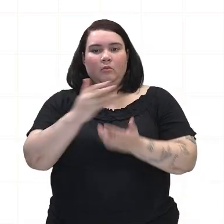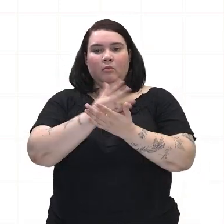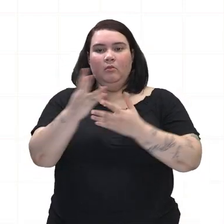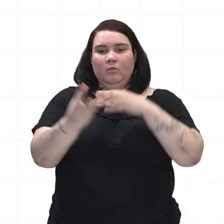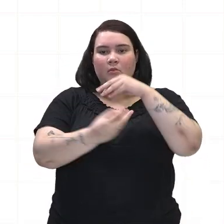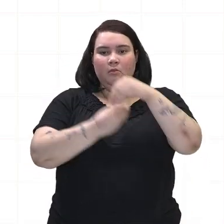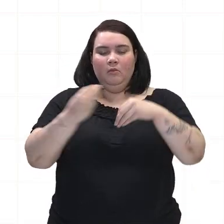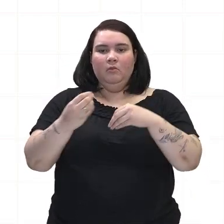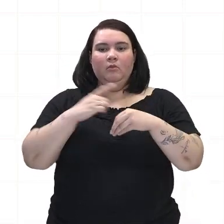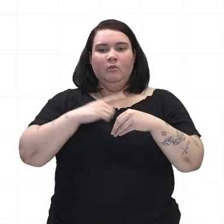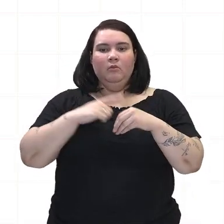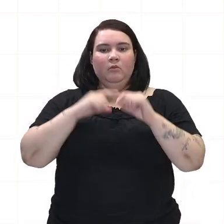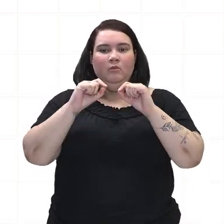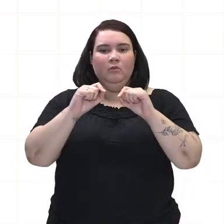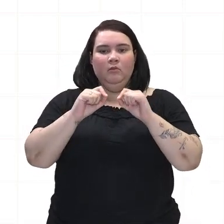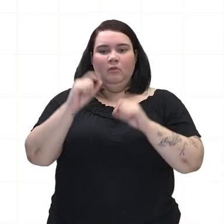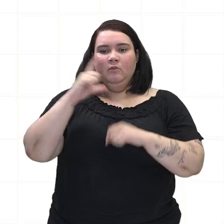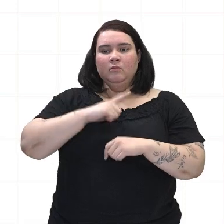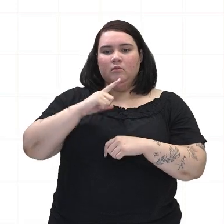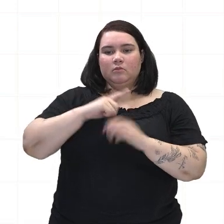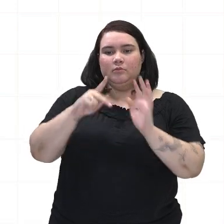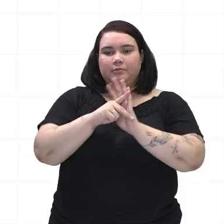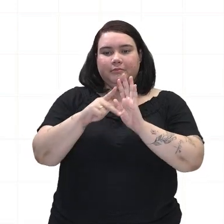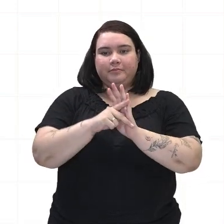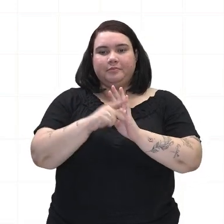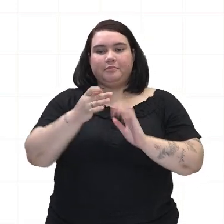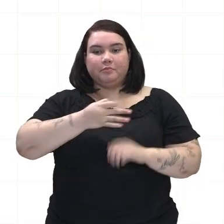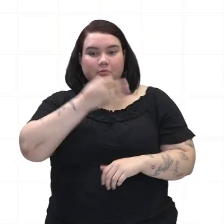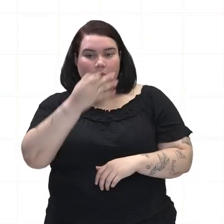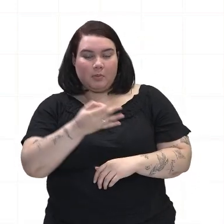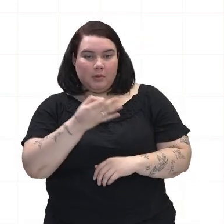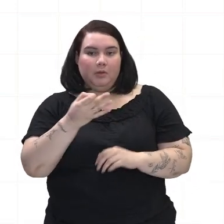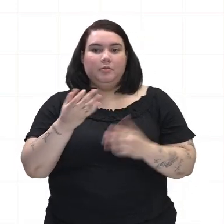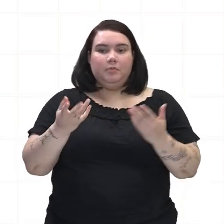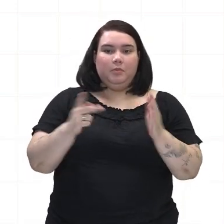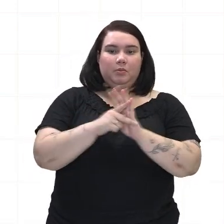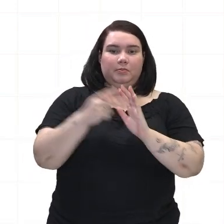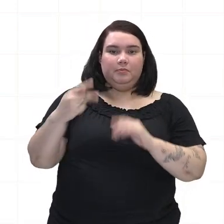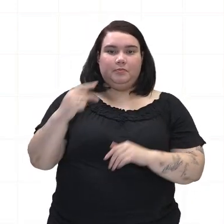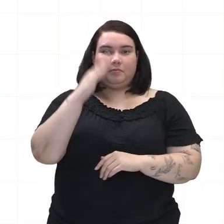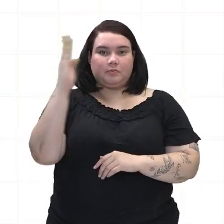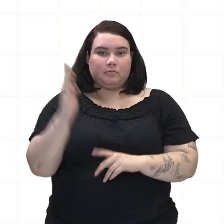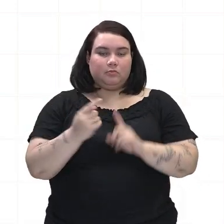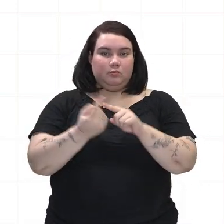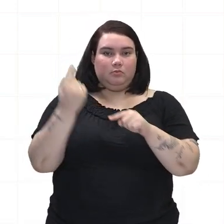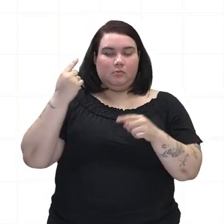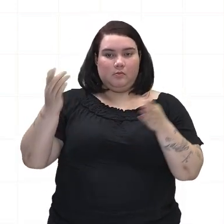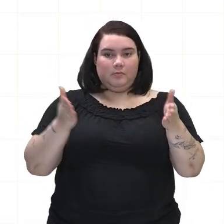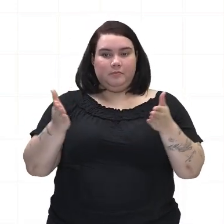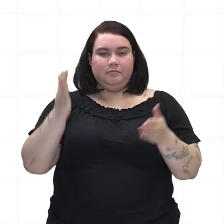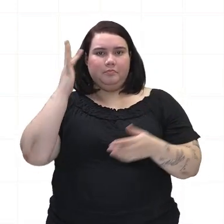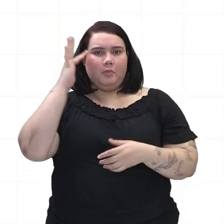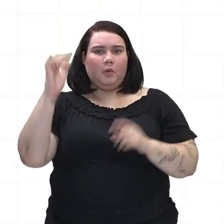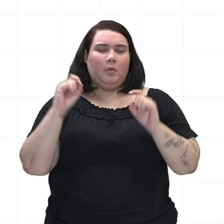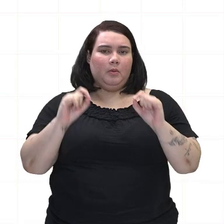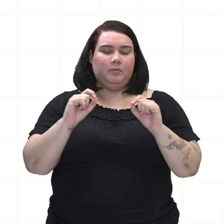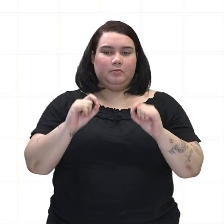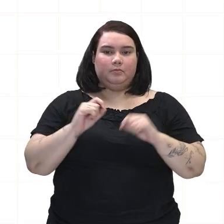começam a permear as ideias, os pensamentos da intelectualidade brasileira na época, que pensava o